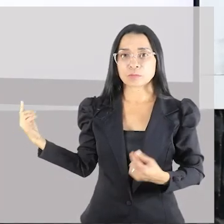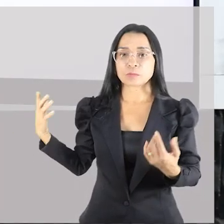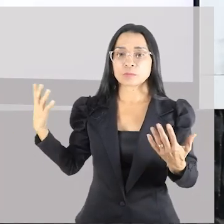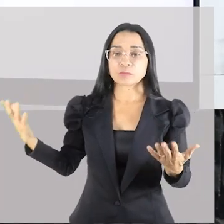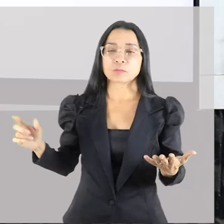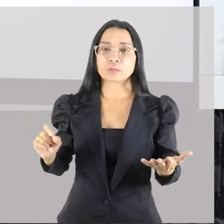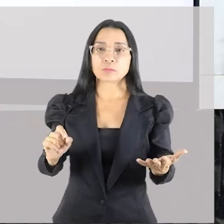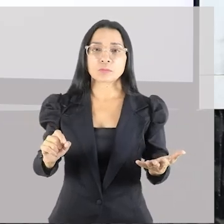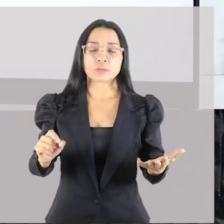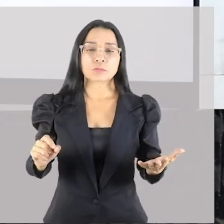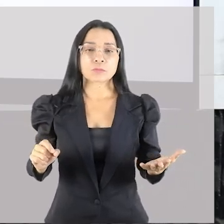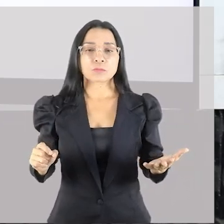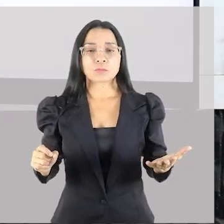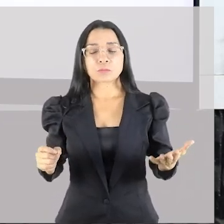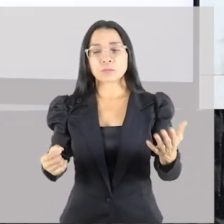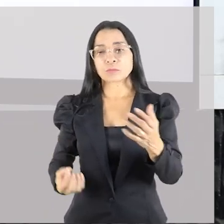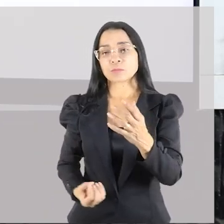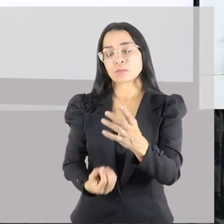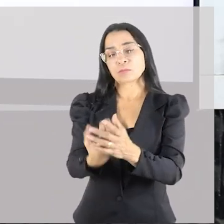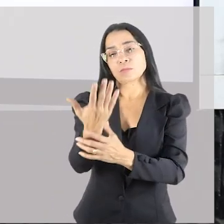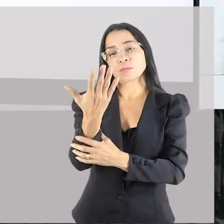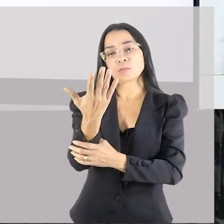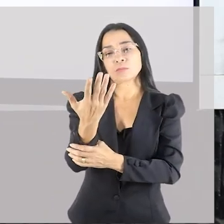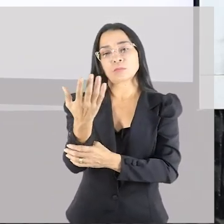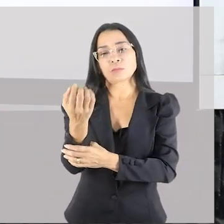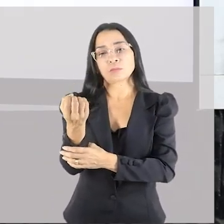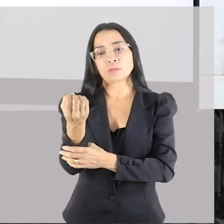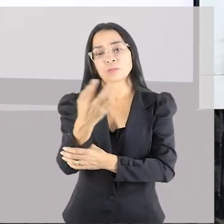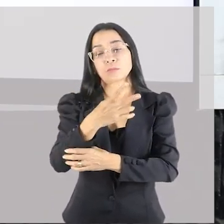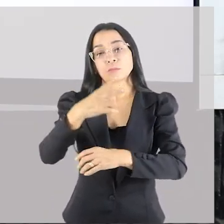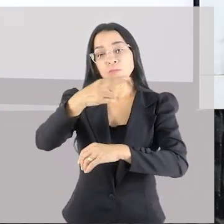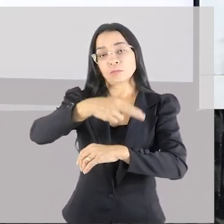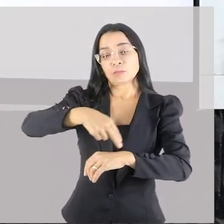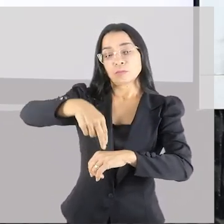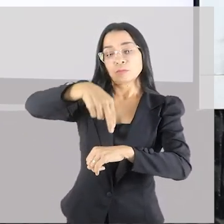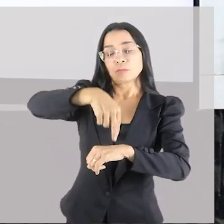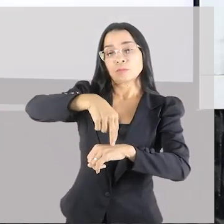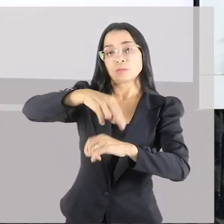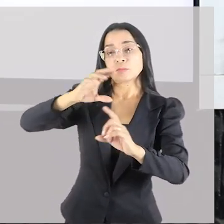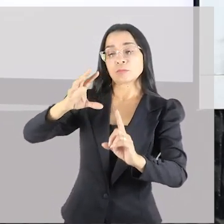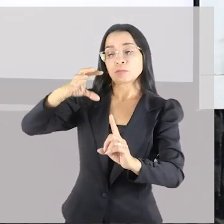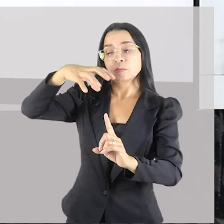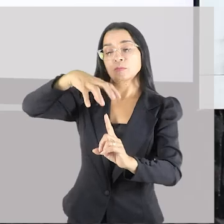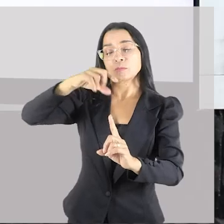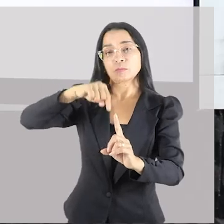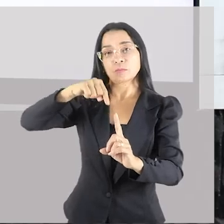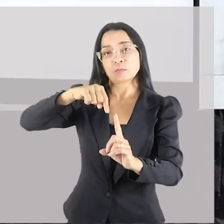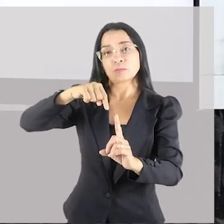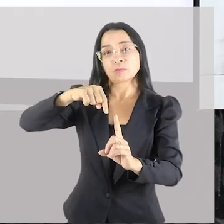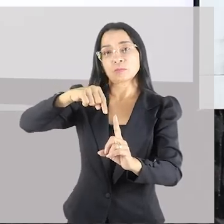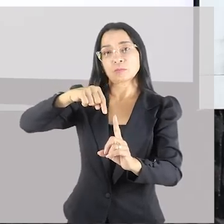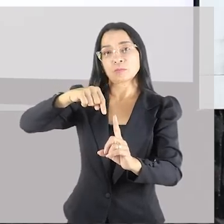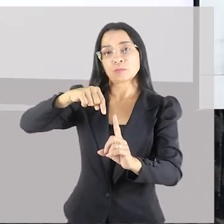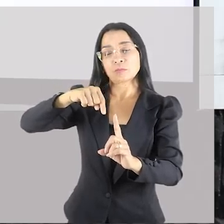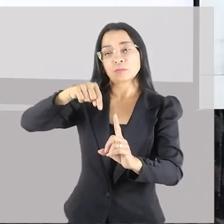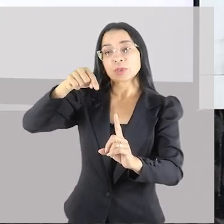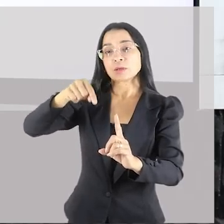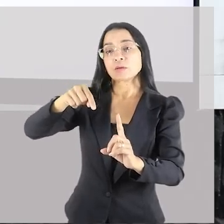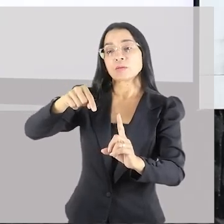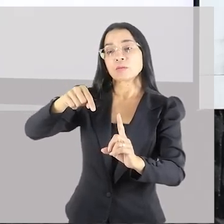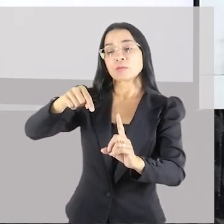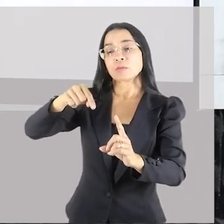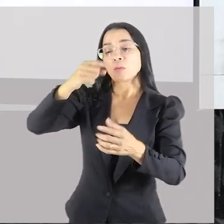Então, nasceu uma nova nação monárquica. Não foi dentro dos